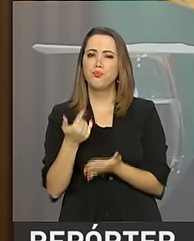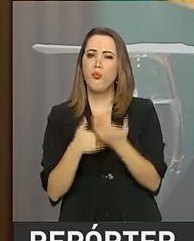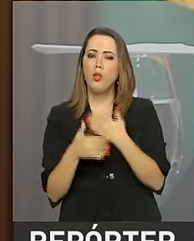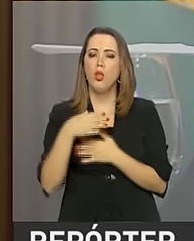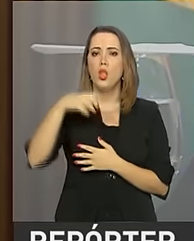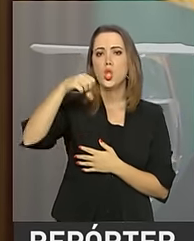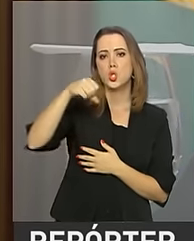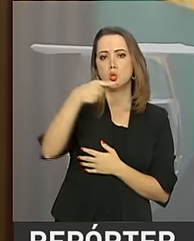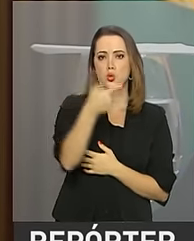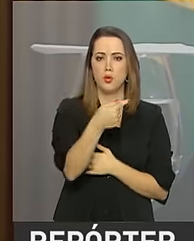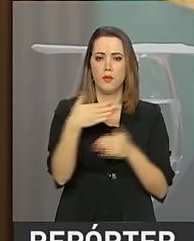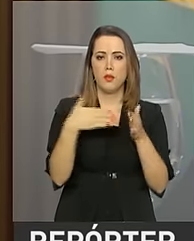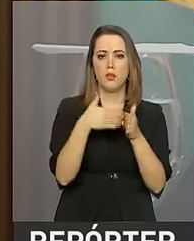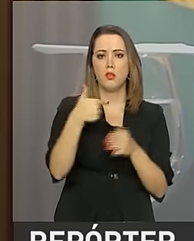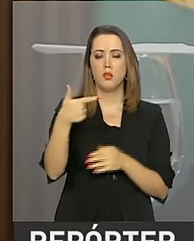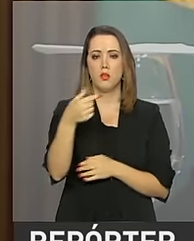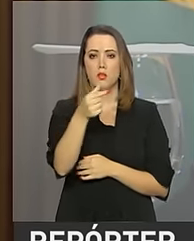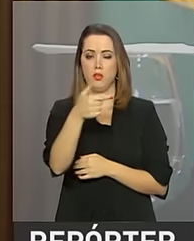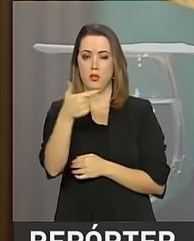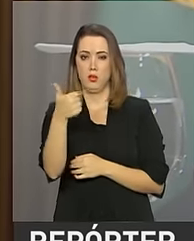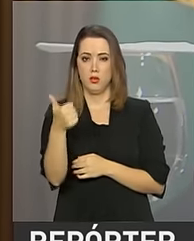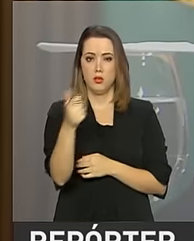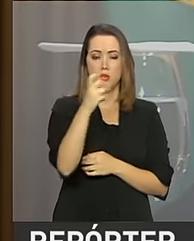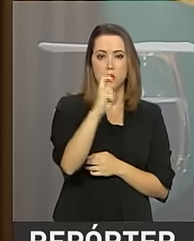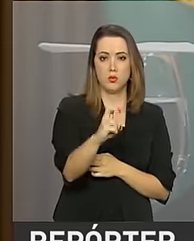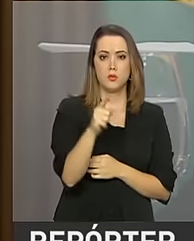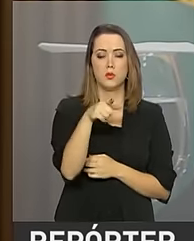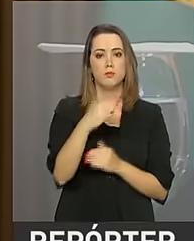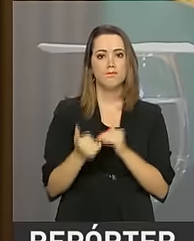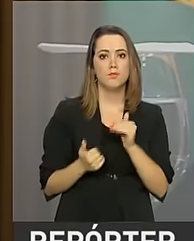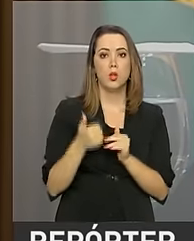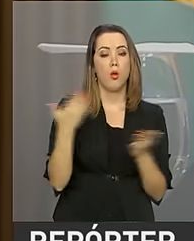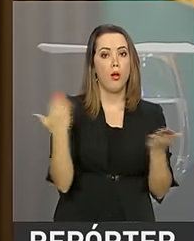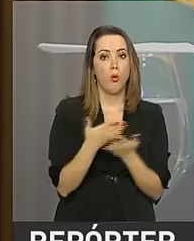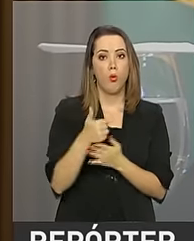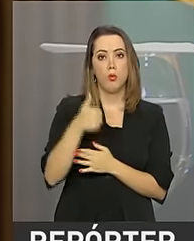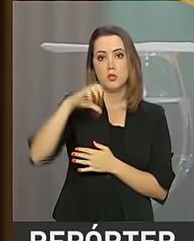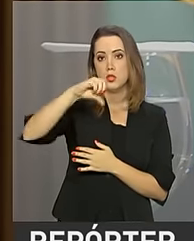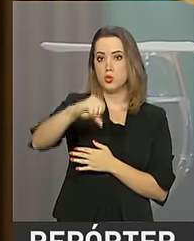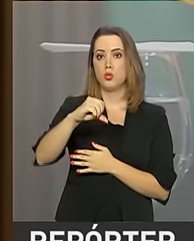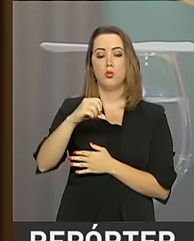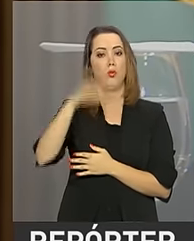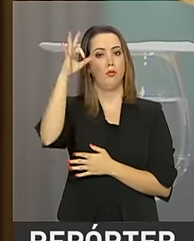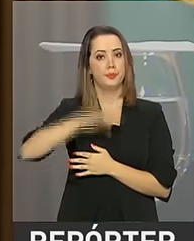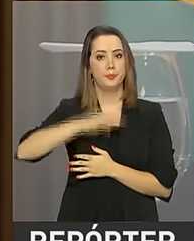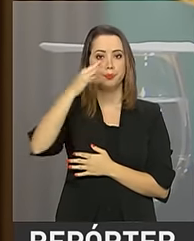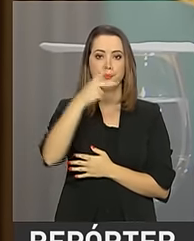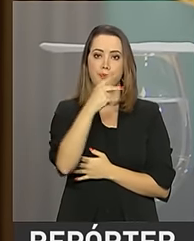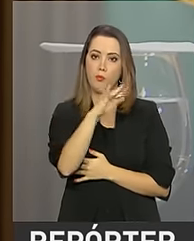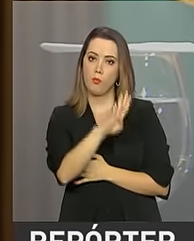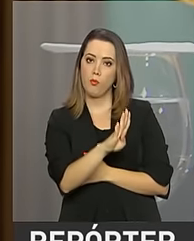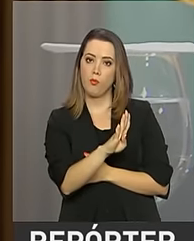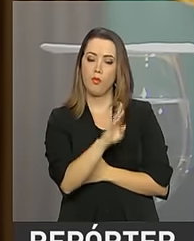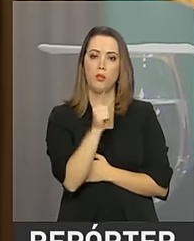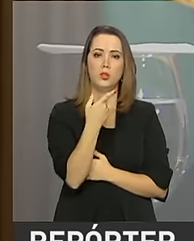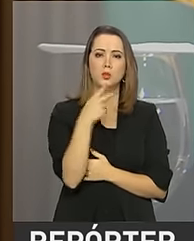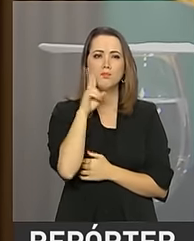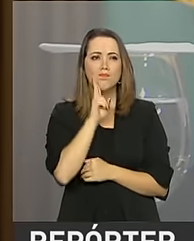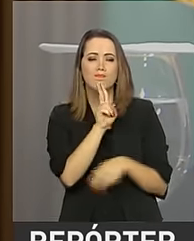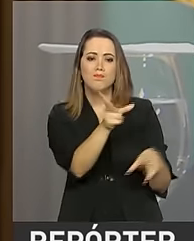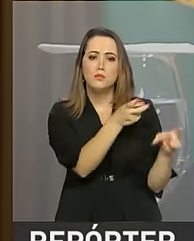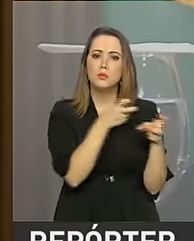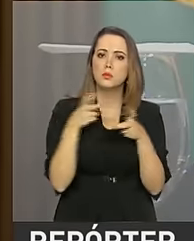o gasto primário do governo federal se deslocou de 14% para 19% do PIB. Portanto, observou-se